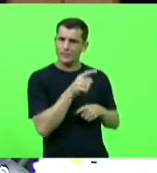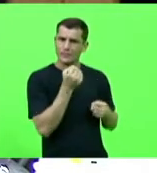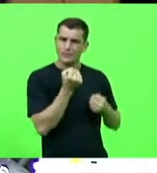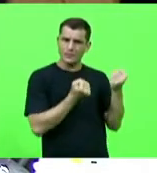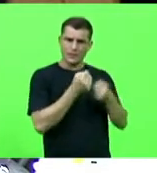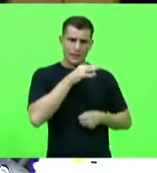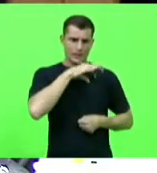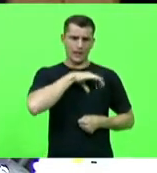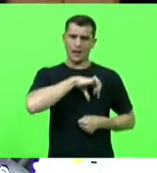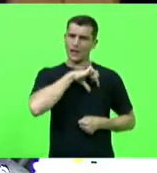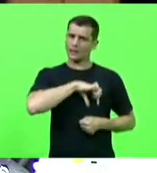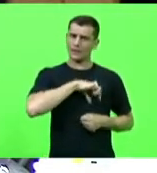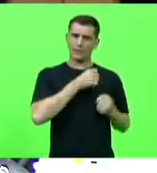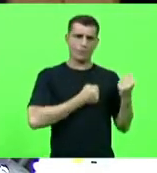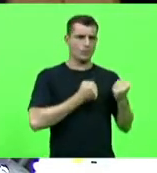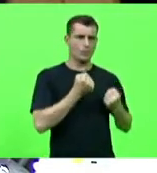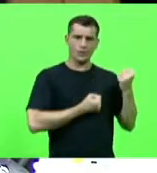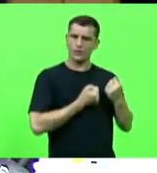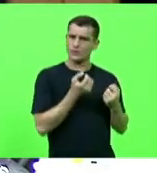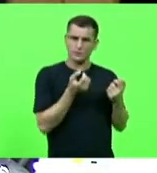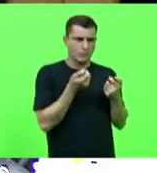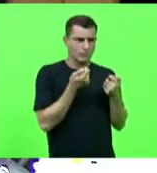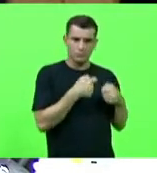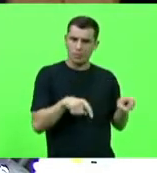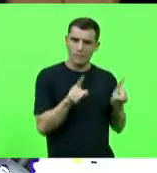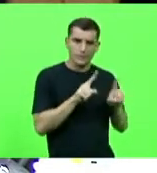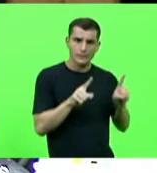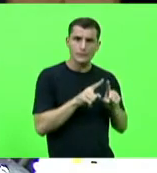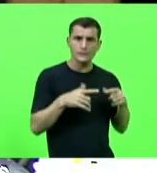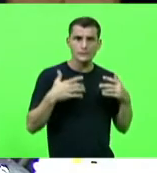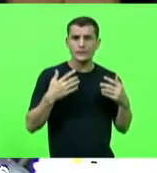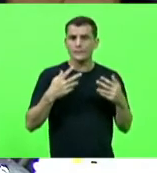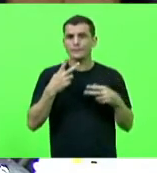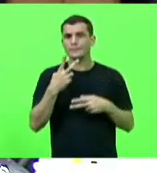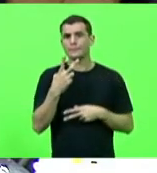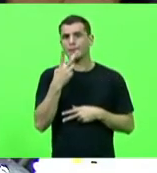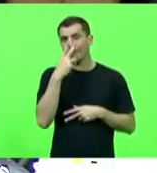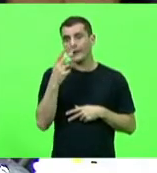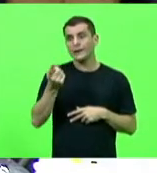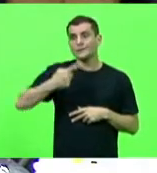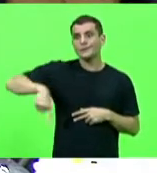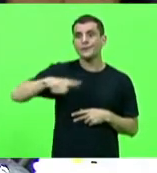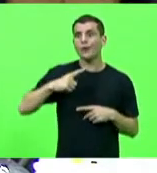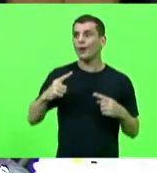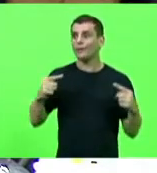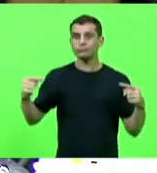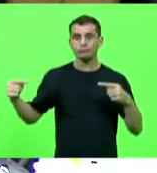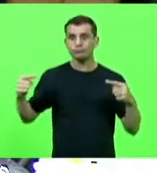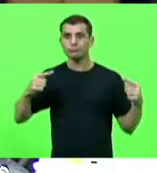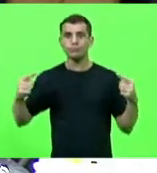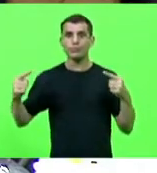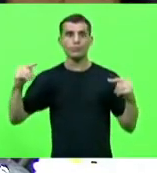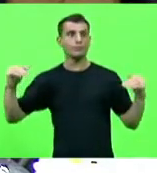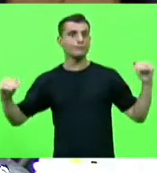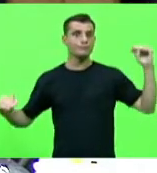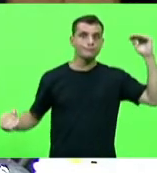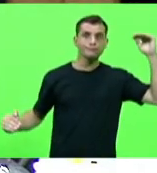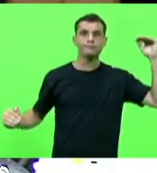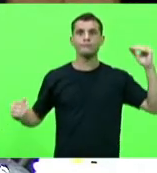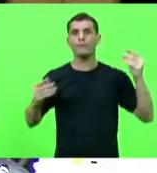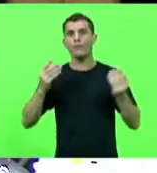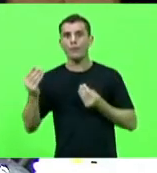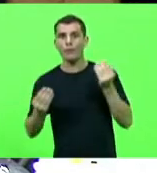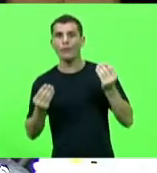nada. Então nós vivemos num mundo de extremos, de um lado a nobreza e